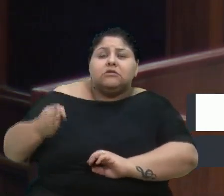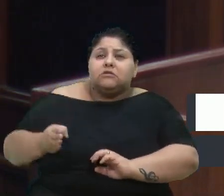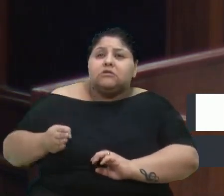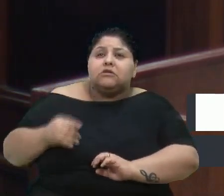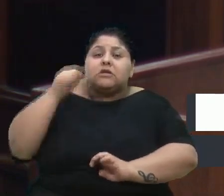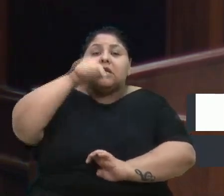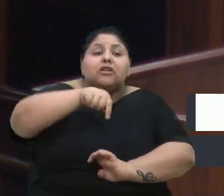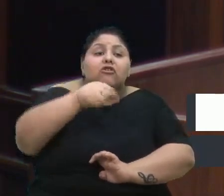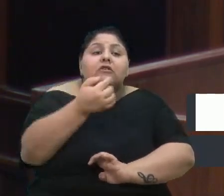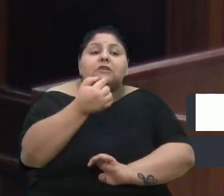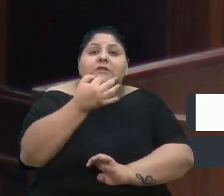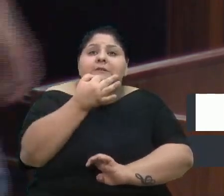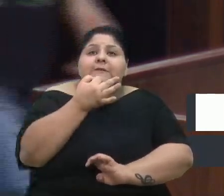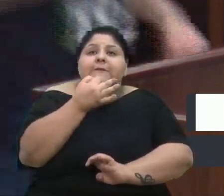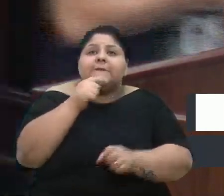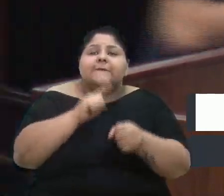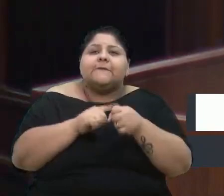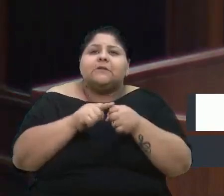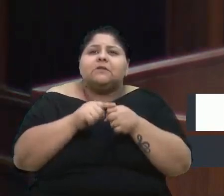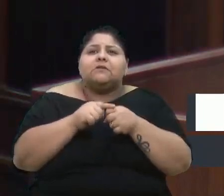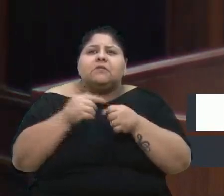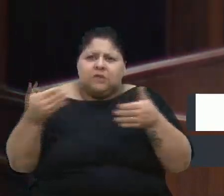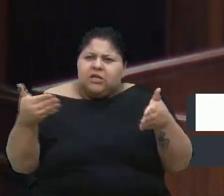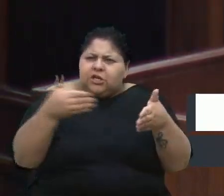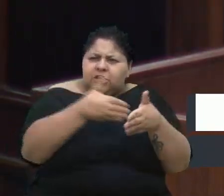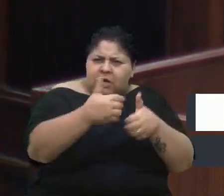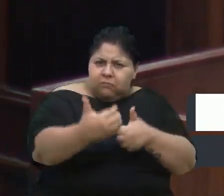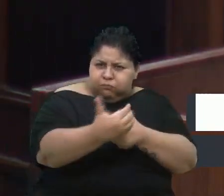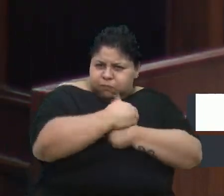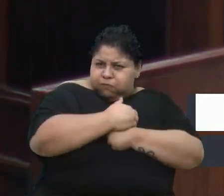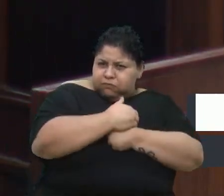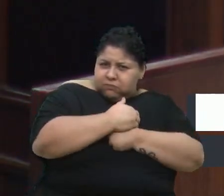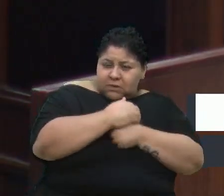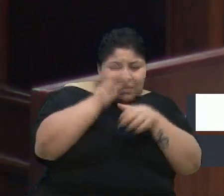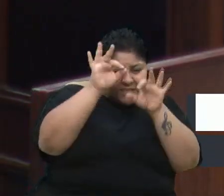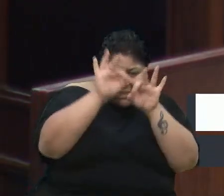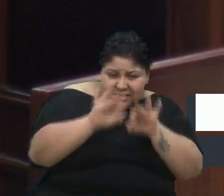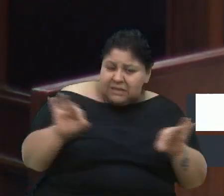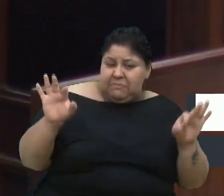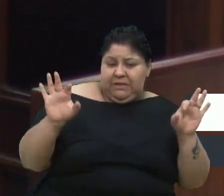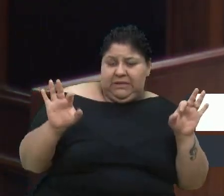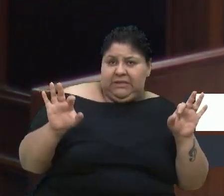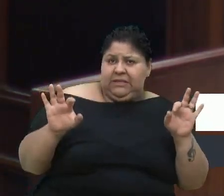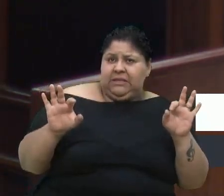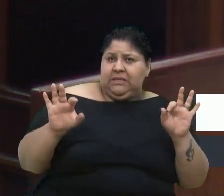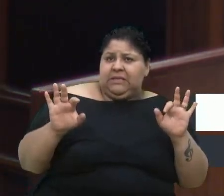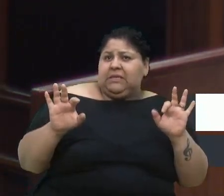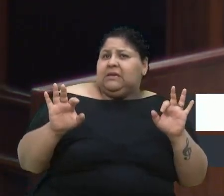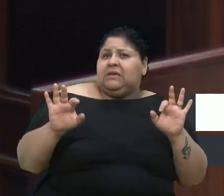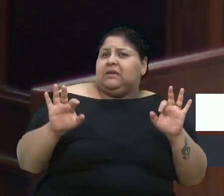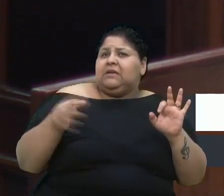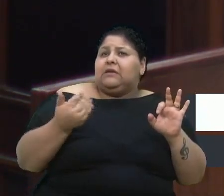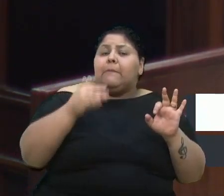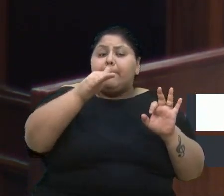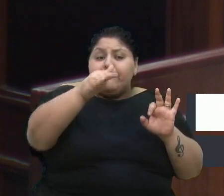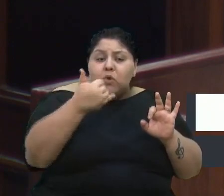Caxias do Sul? Vão no Conselho Tutelar? É simples. E pega essas